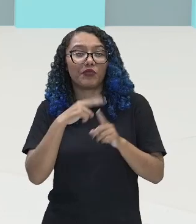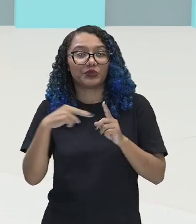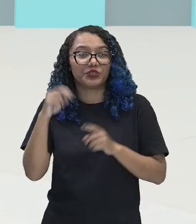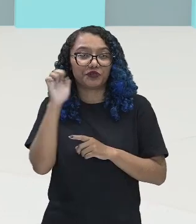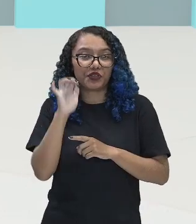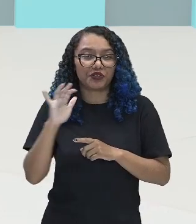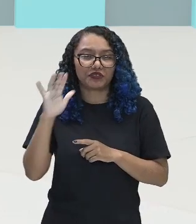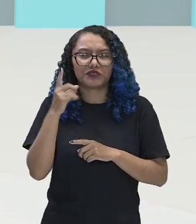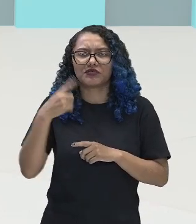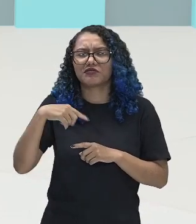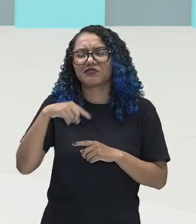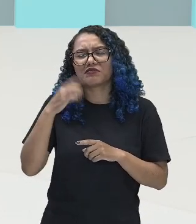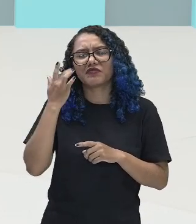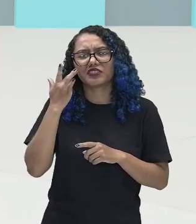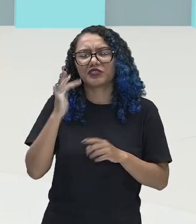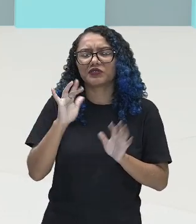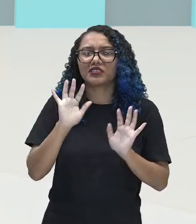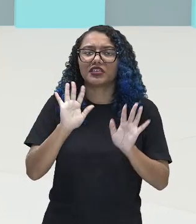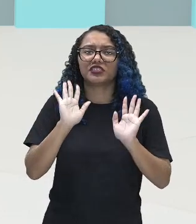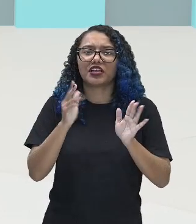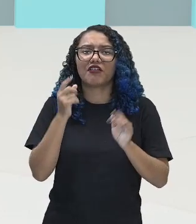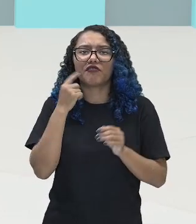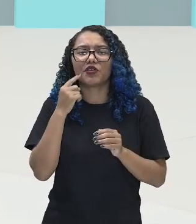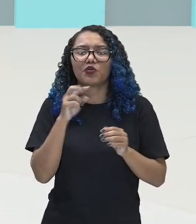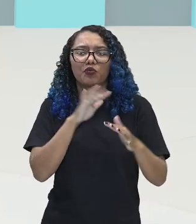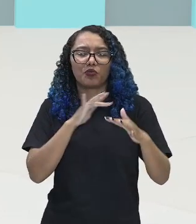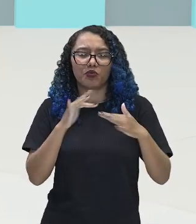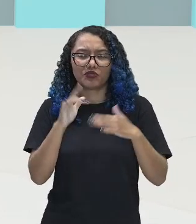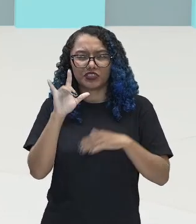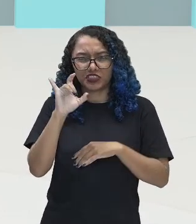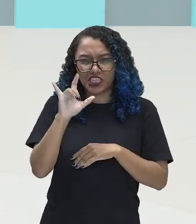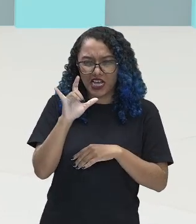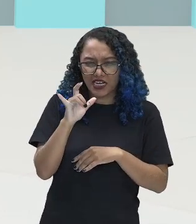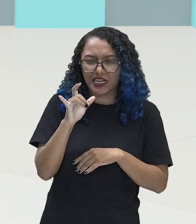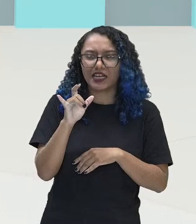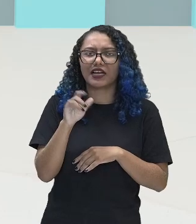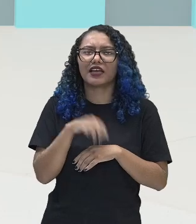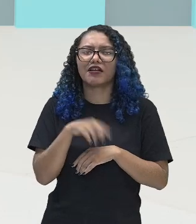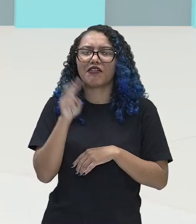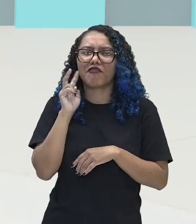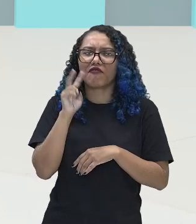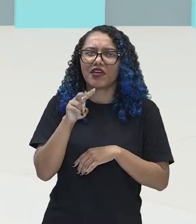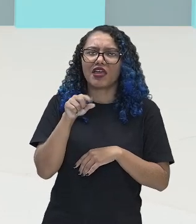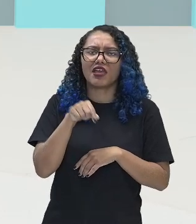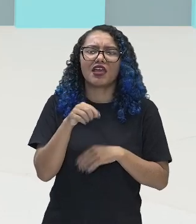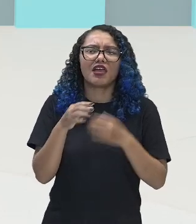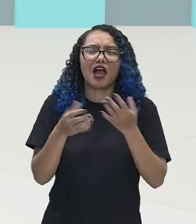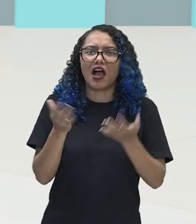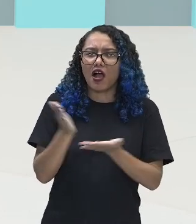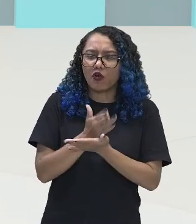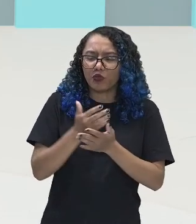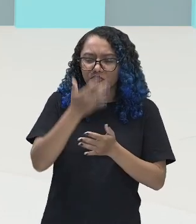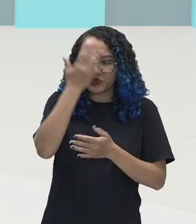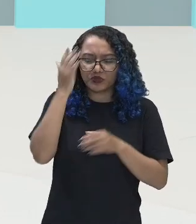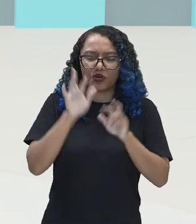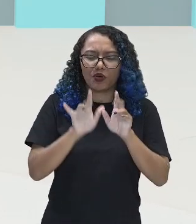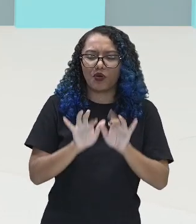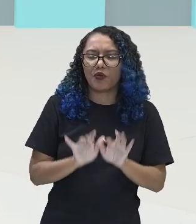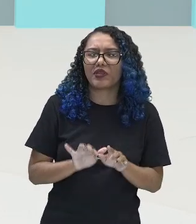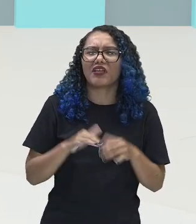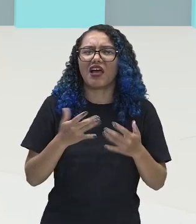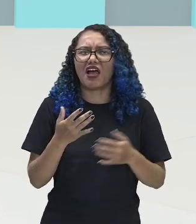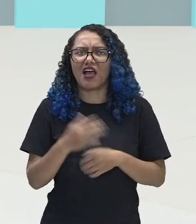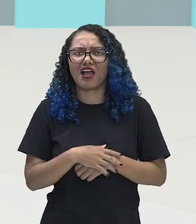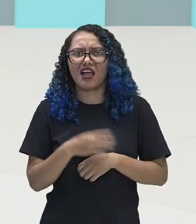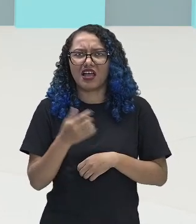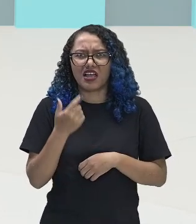já visualizaram alguns indígenas no Instagram, as pessoas comentam, mas essa não é a nossa língua é o português. E na